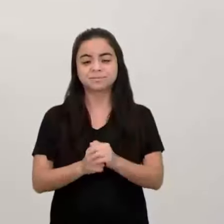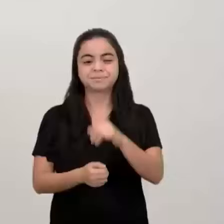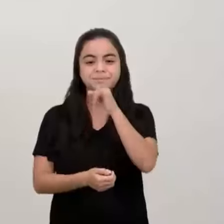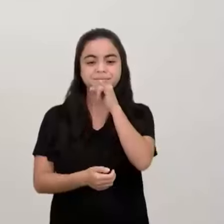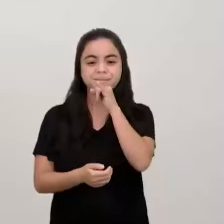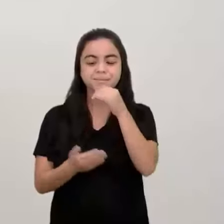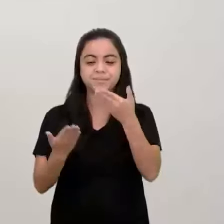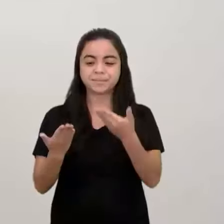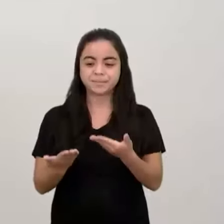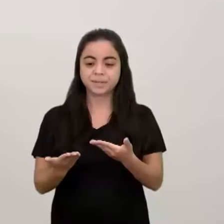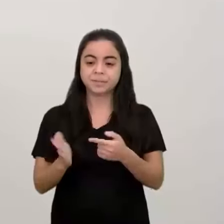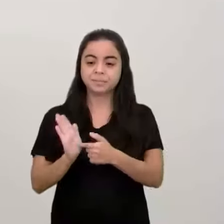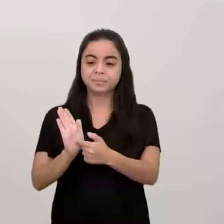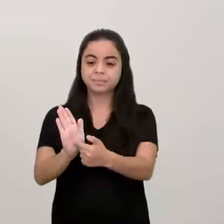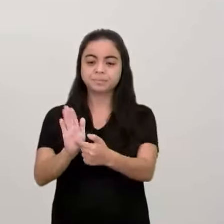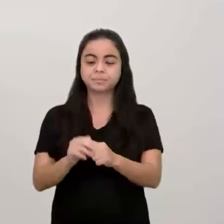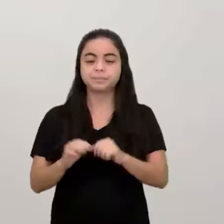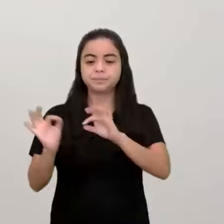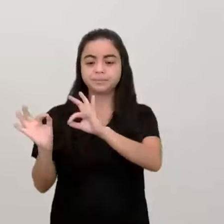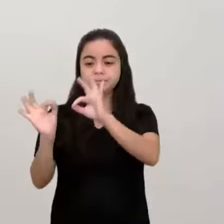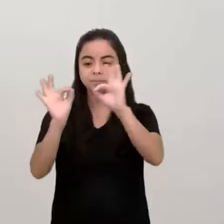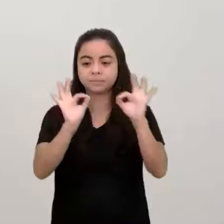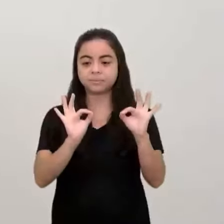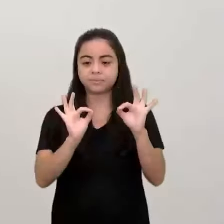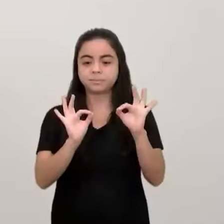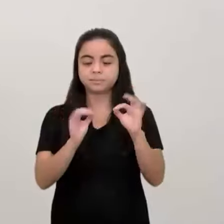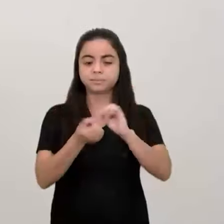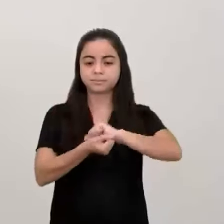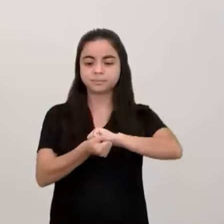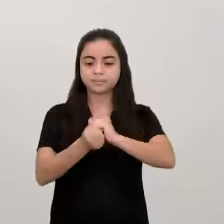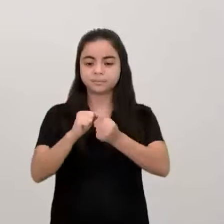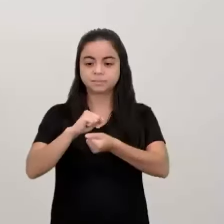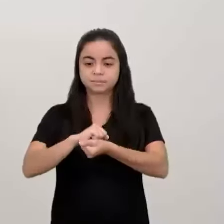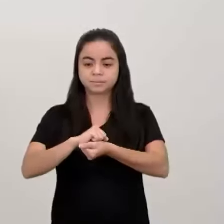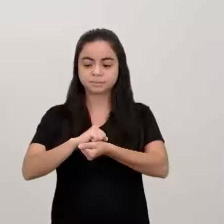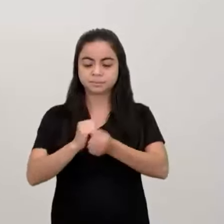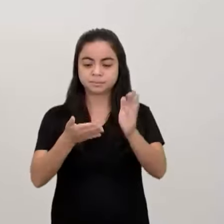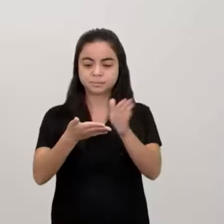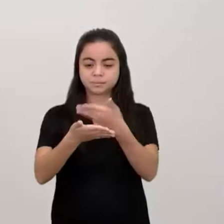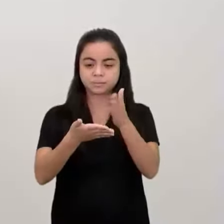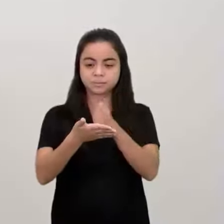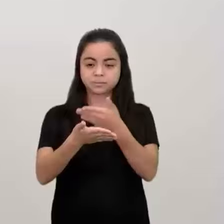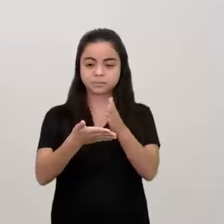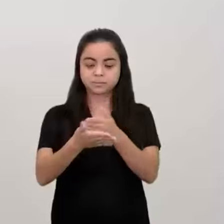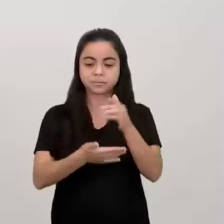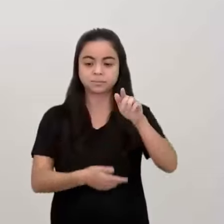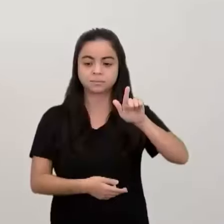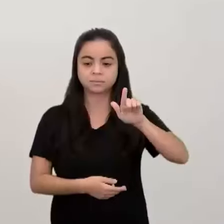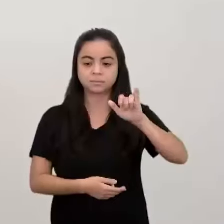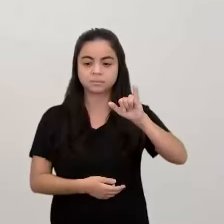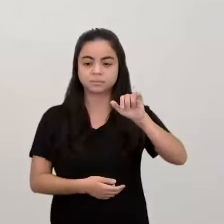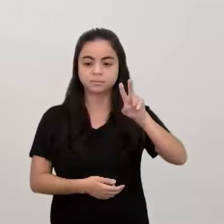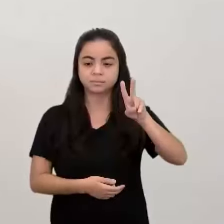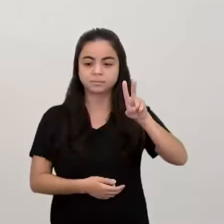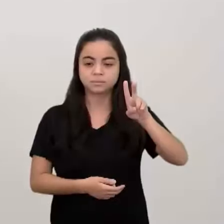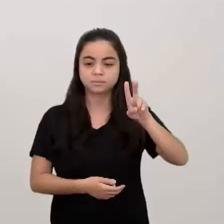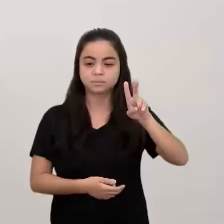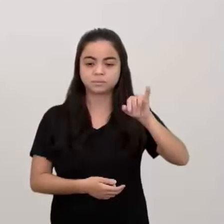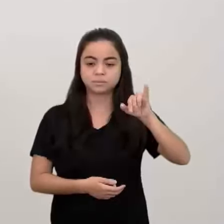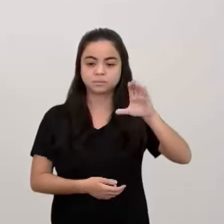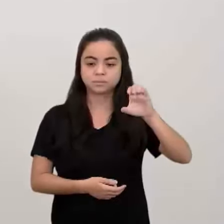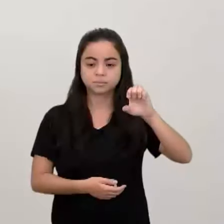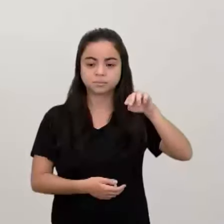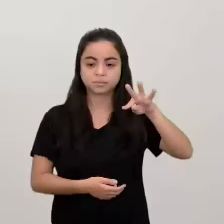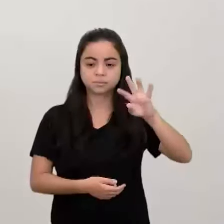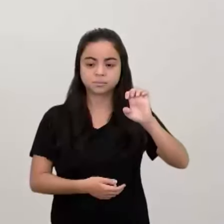O exemplo que eu trago agora é esse vídeo, que é uma adaptação da obra do Gil Vicente, onde